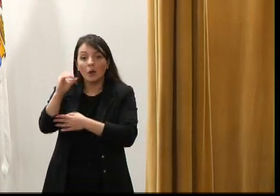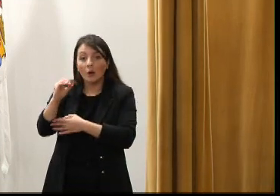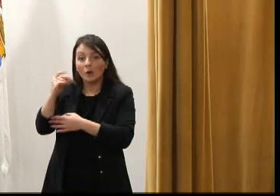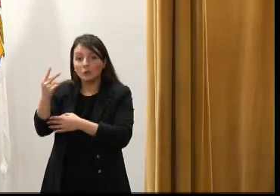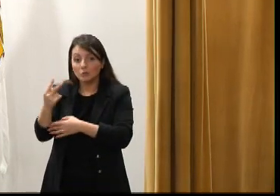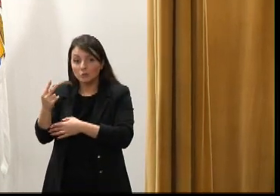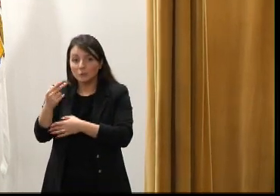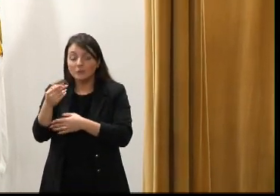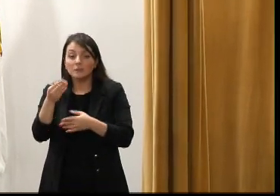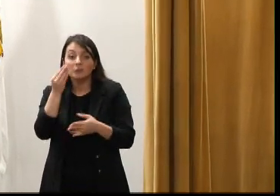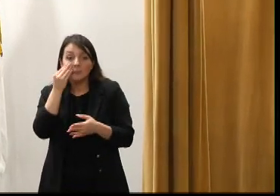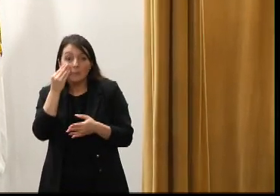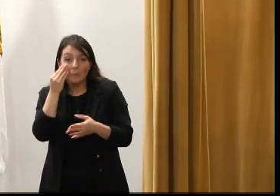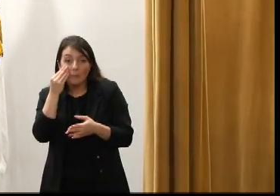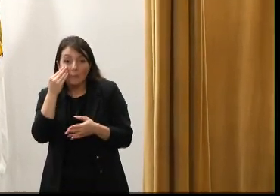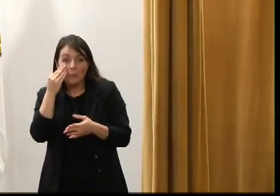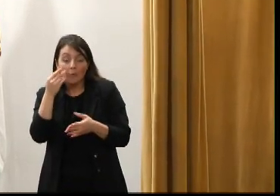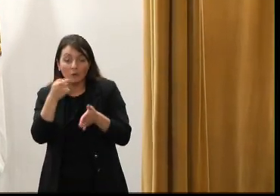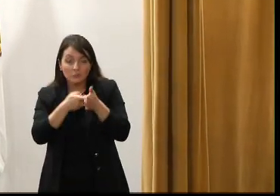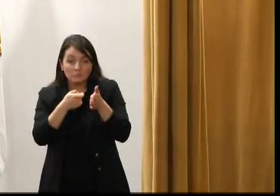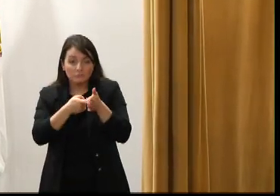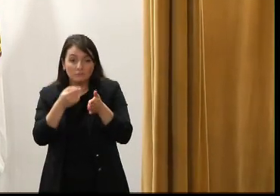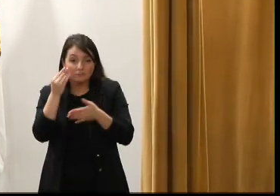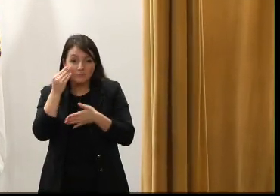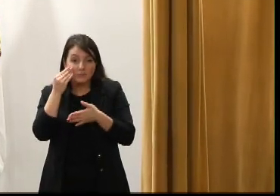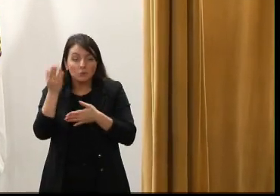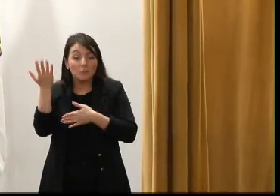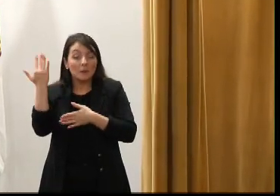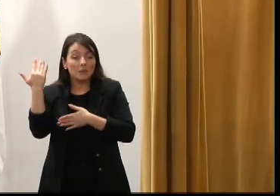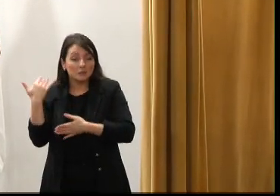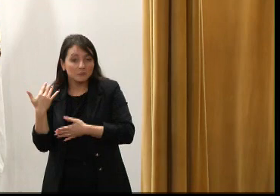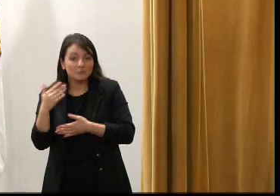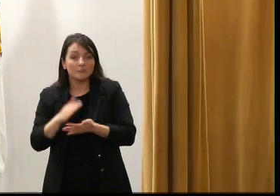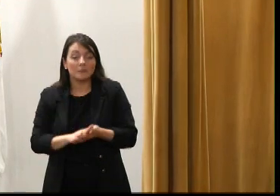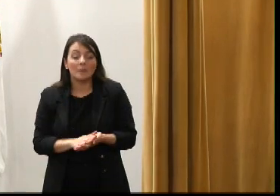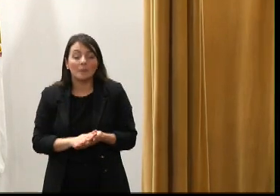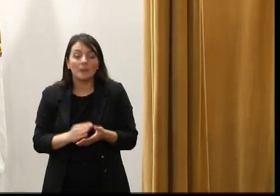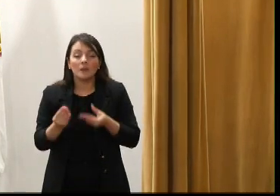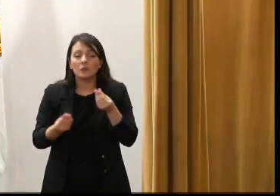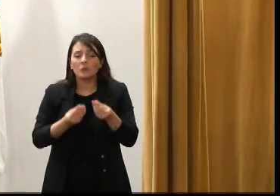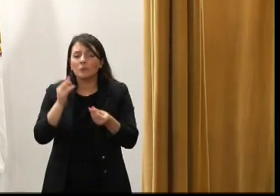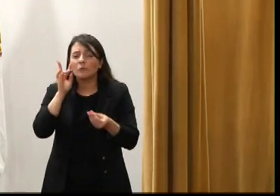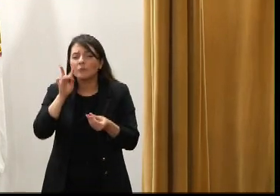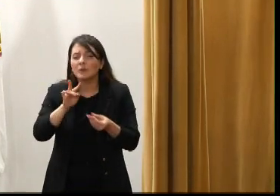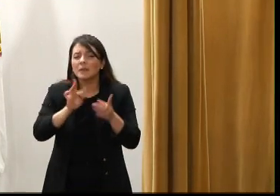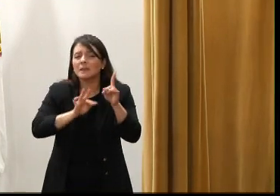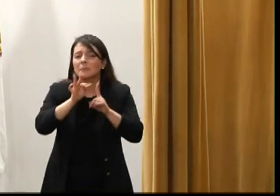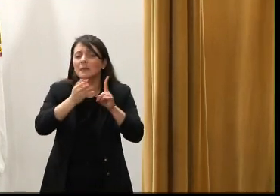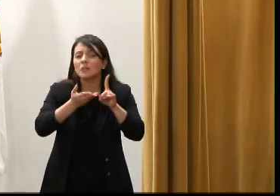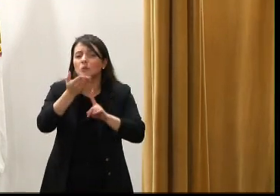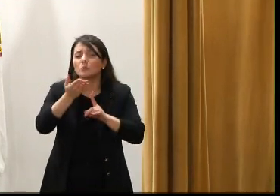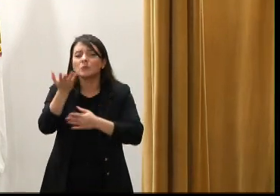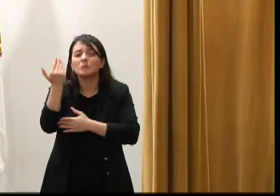em amostras de ar do passado. Mas como a gente consegue ver a temperatura do passado?